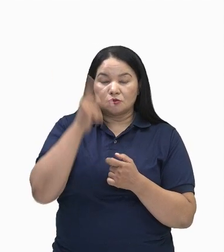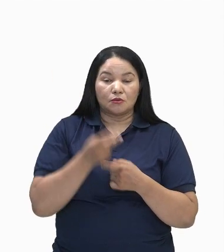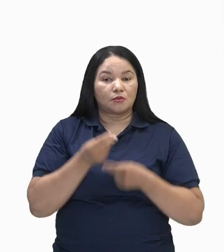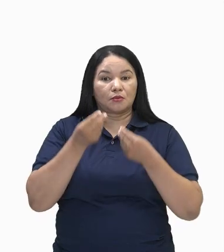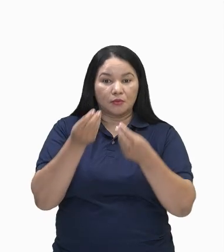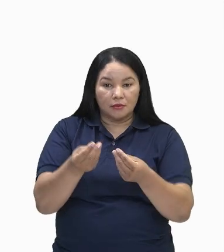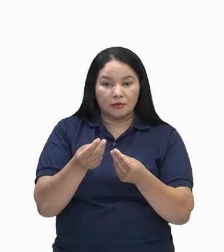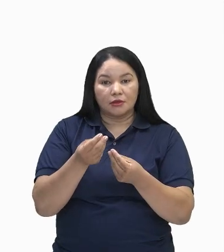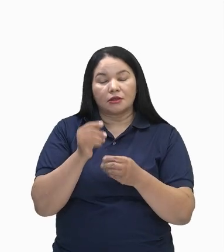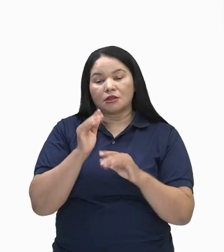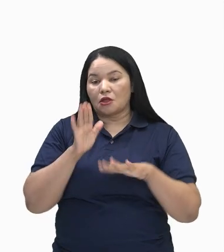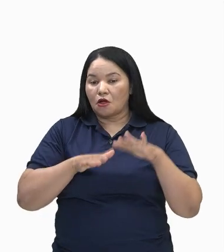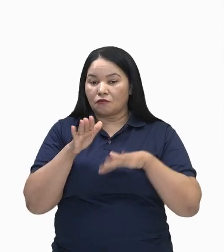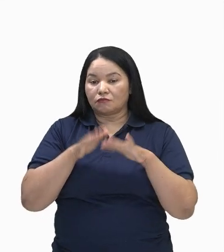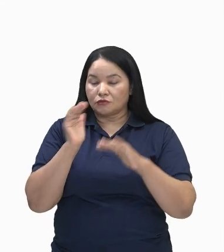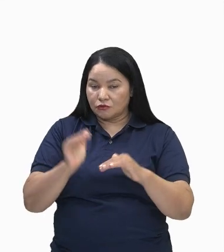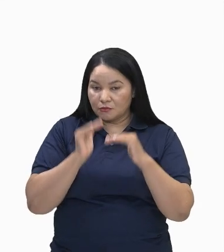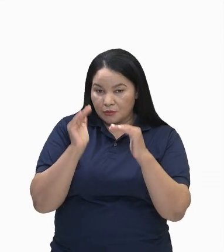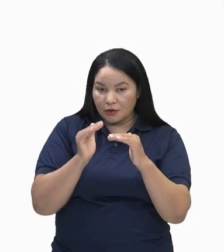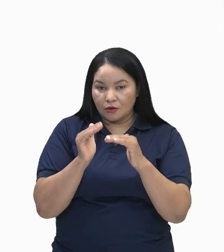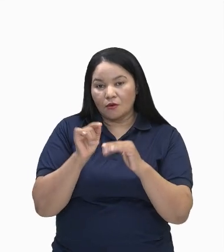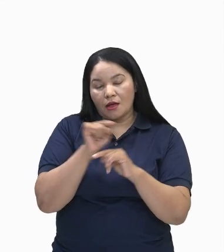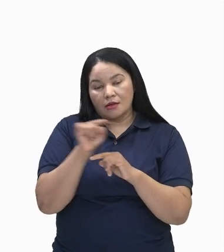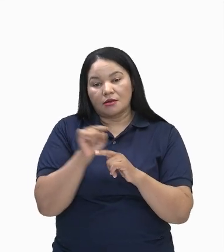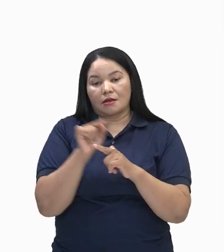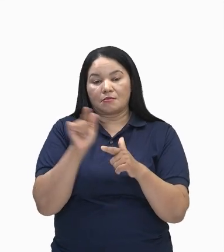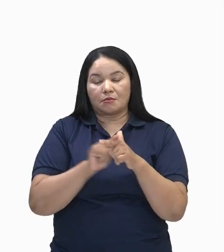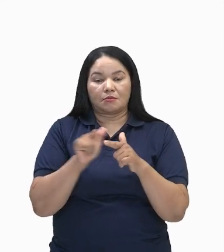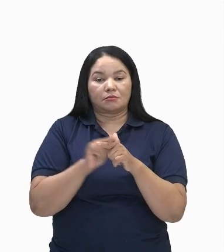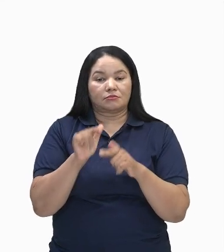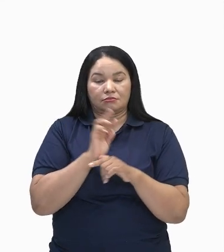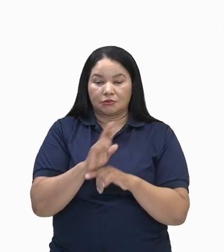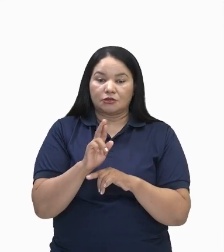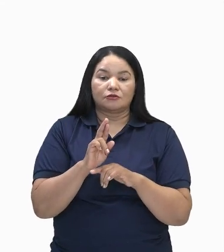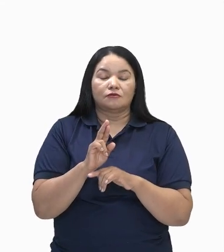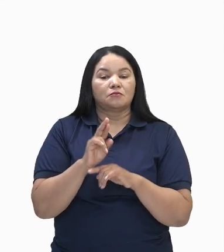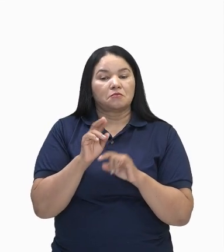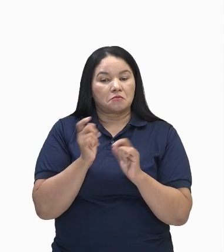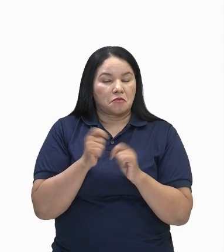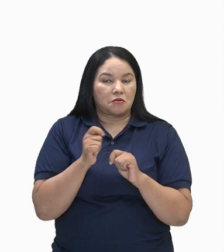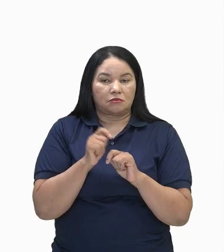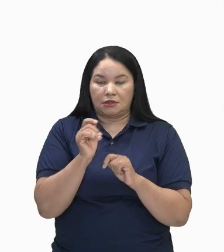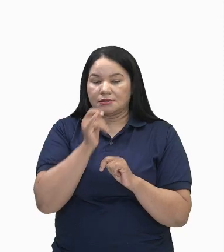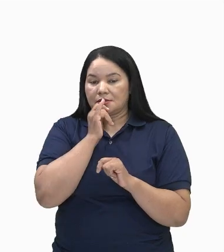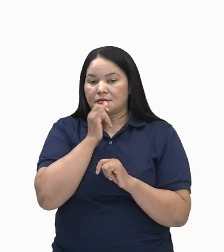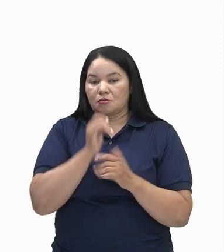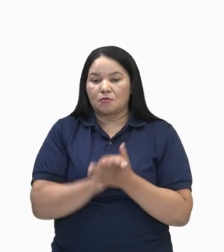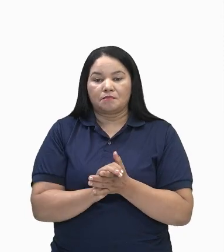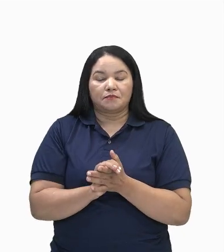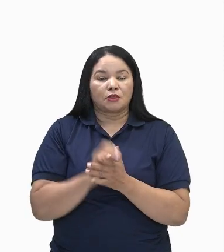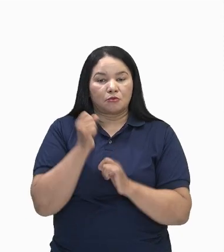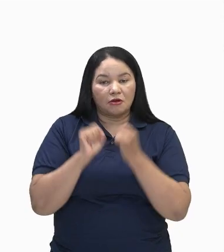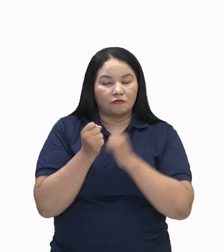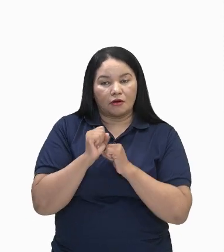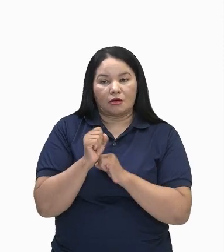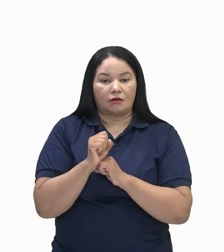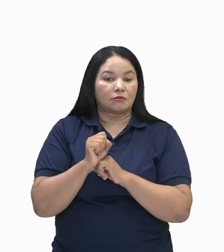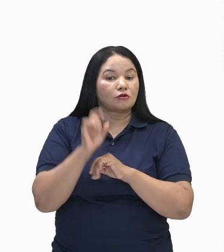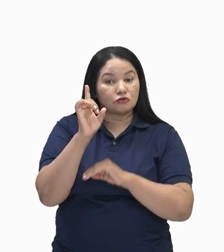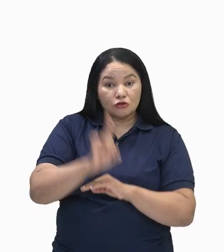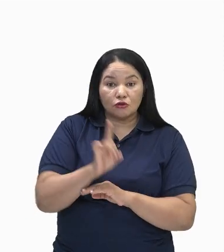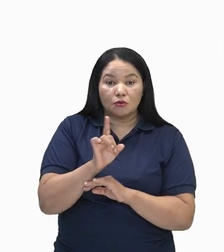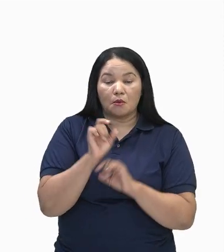posição hierárquica superior, né? Numa fábrica, por exemplo, o diretor pode